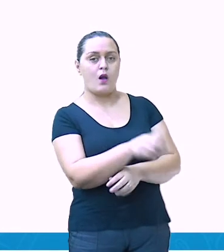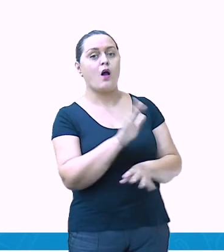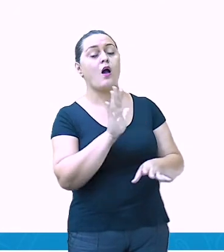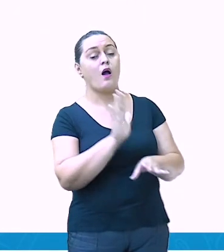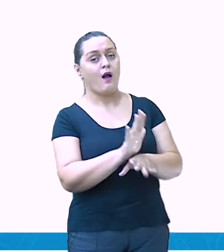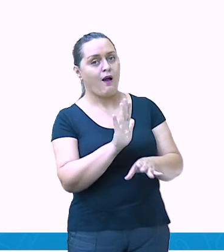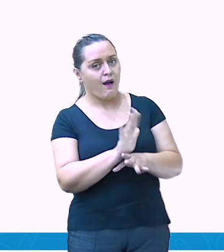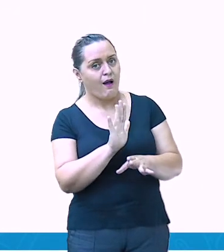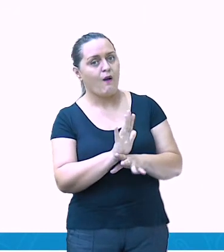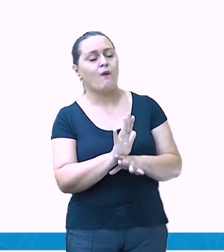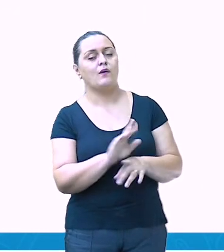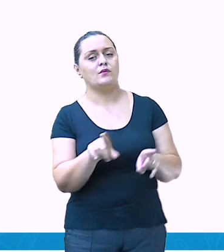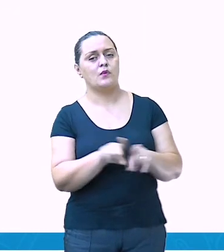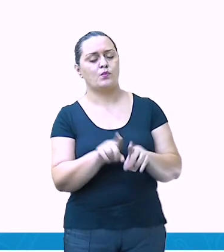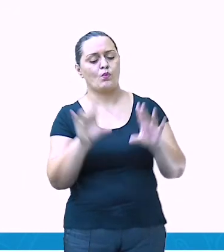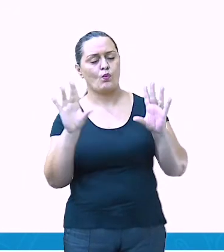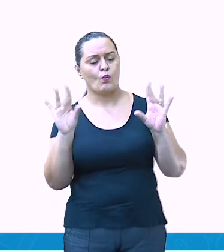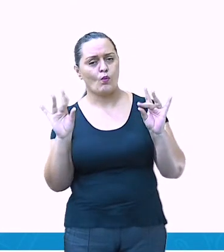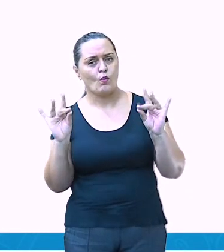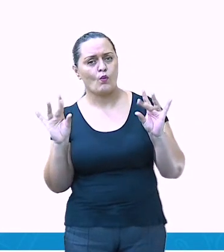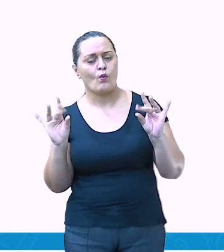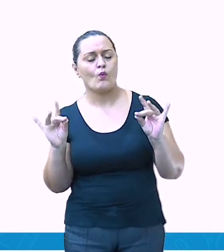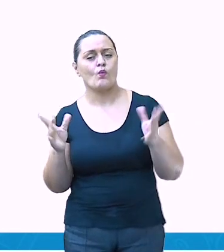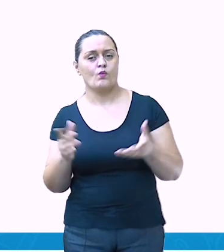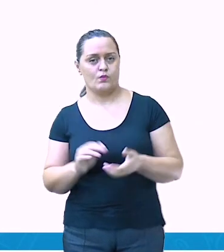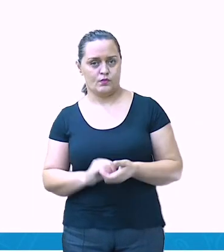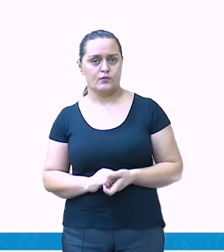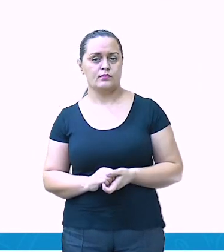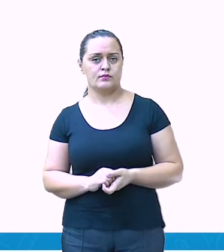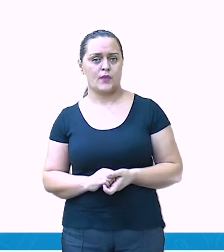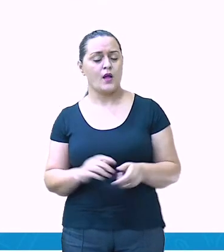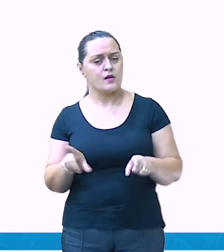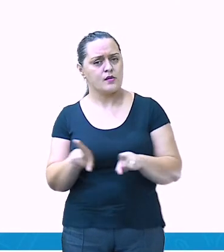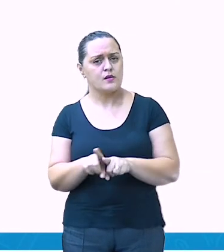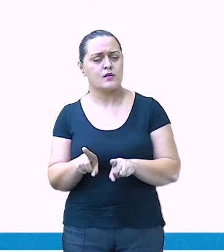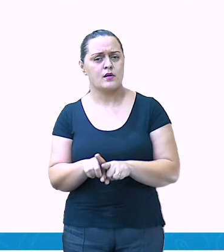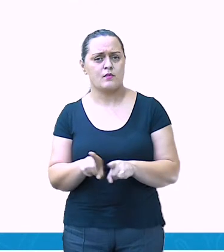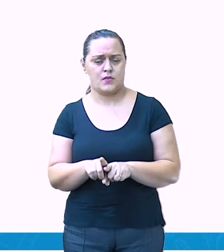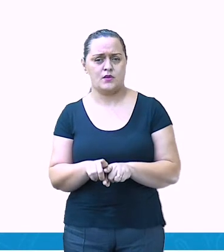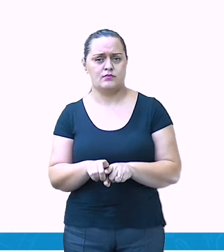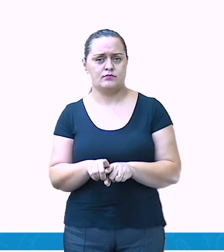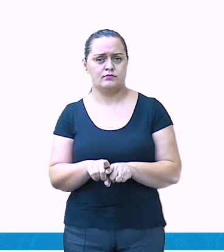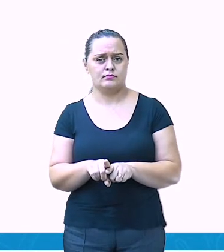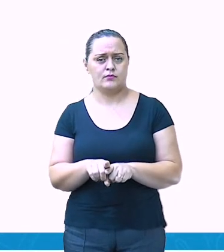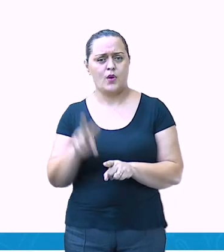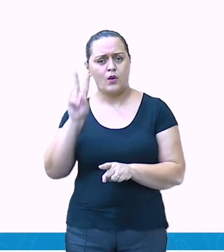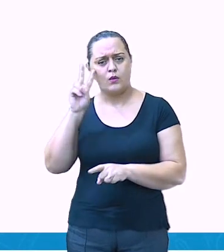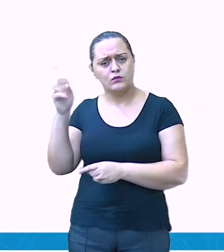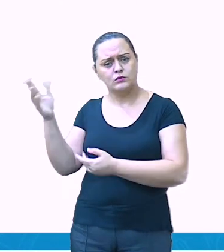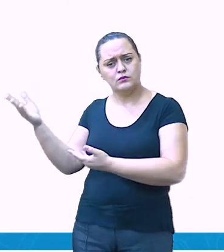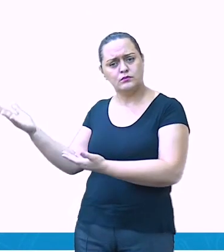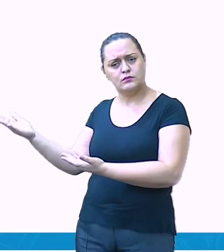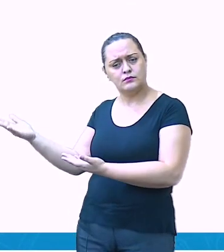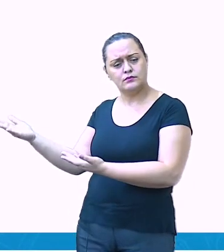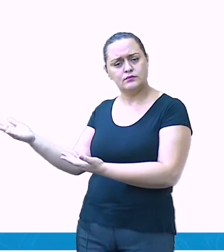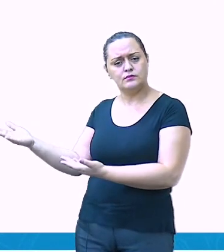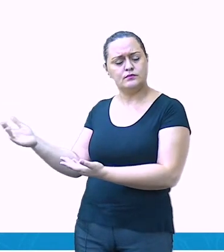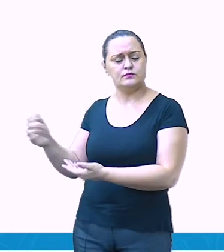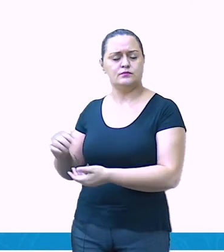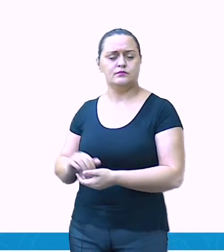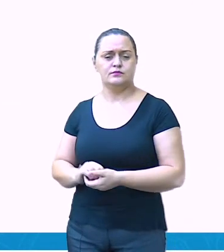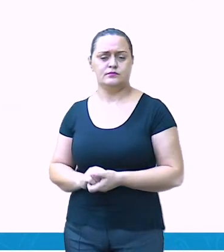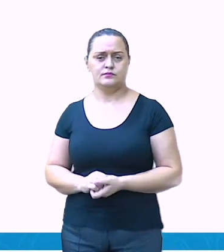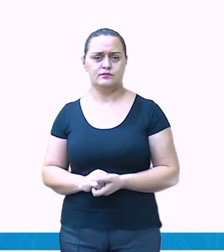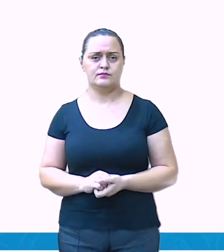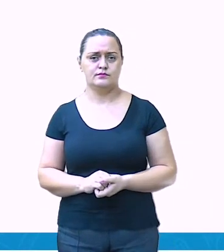aí culturas de melancia, melão, no extremo árido do nosso país, devido